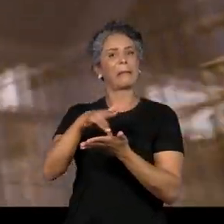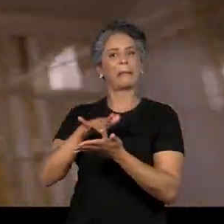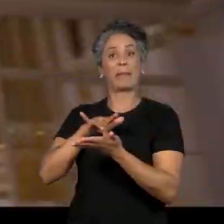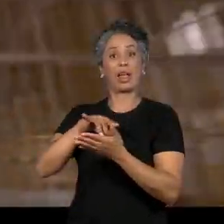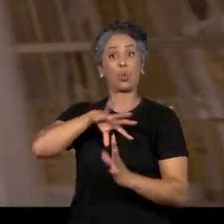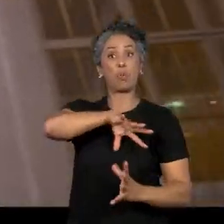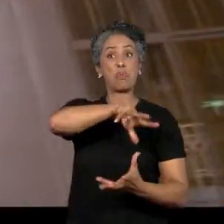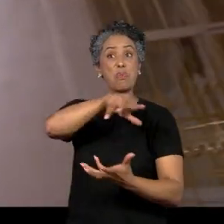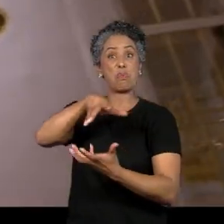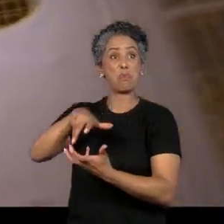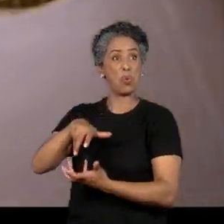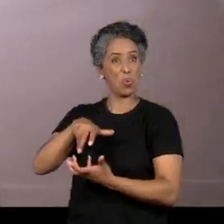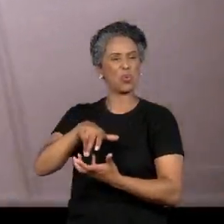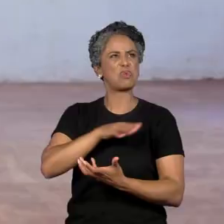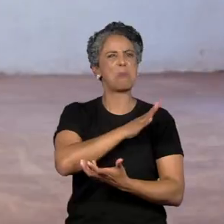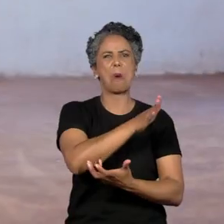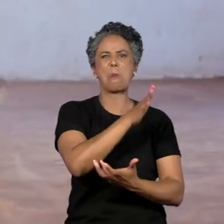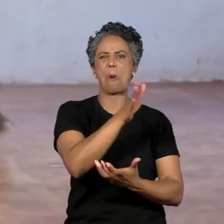mundial.